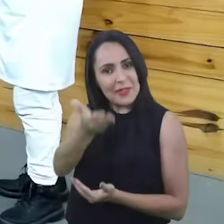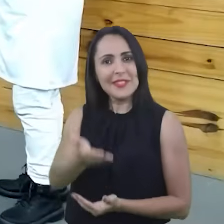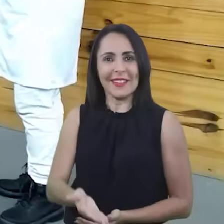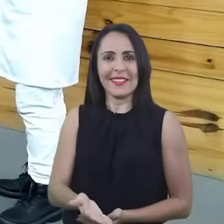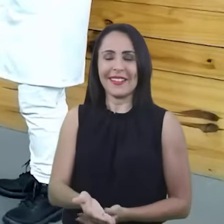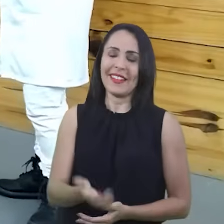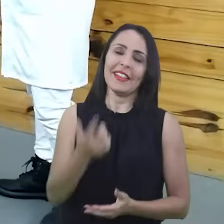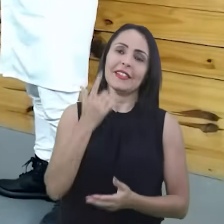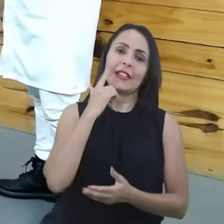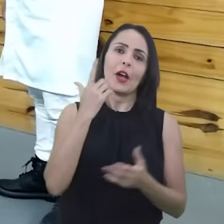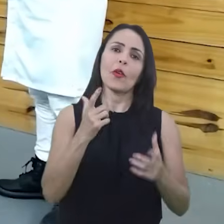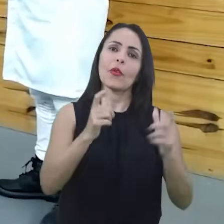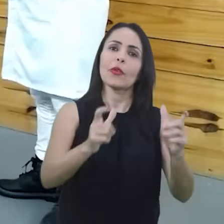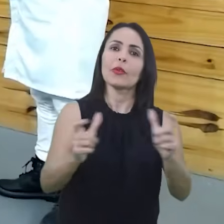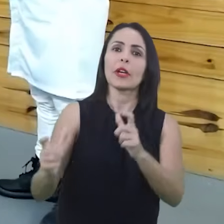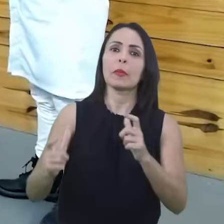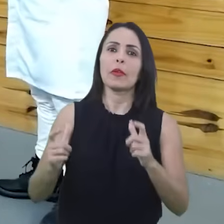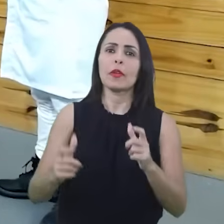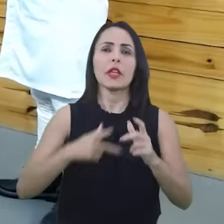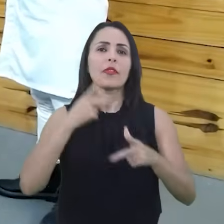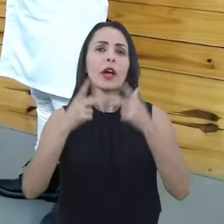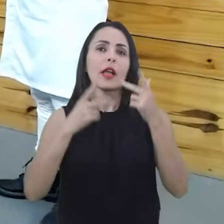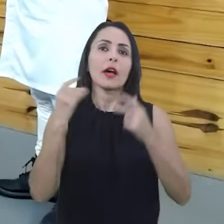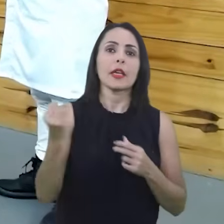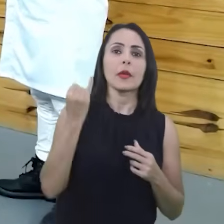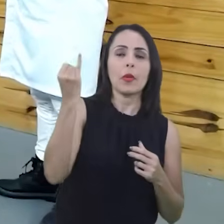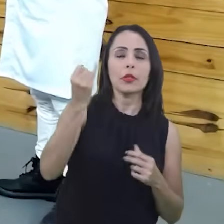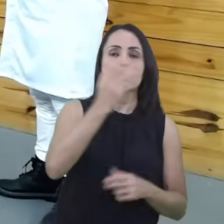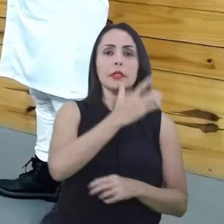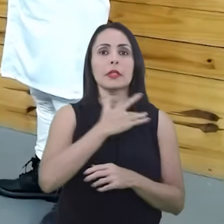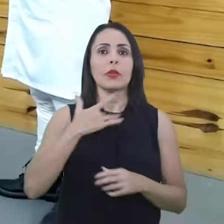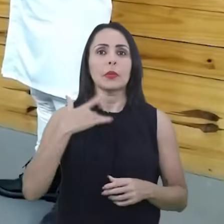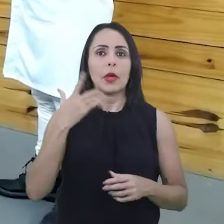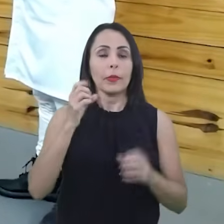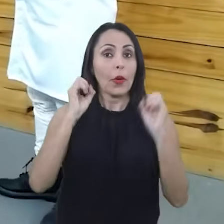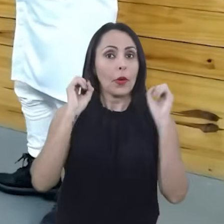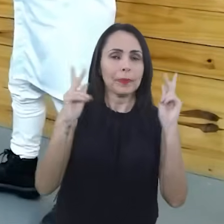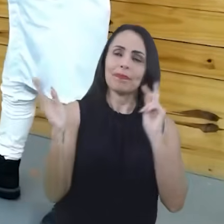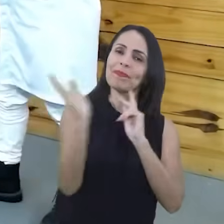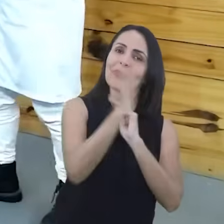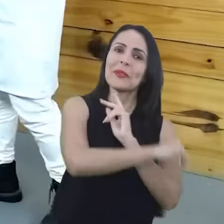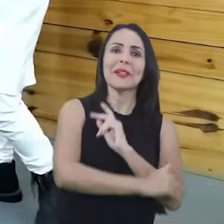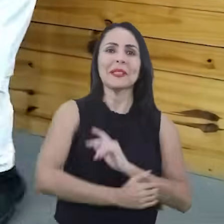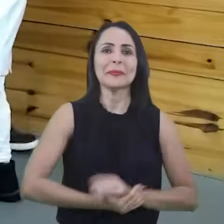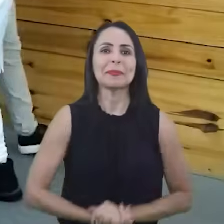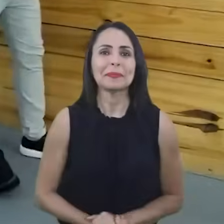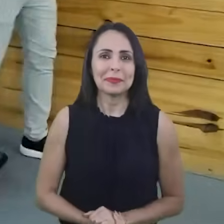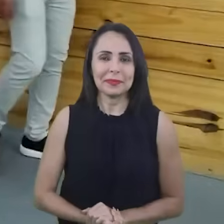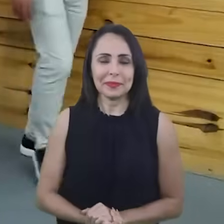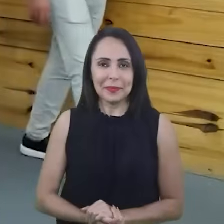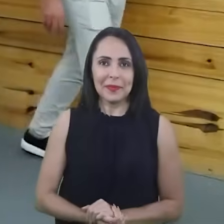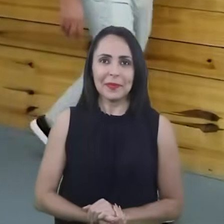esse lugar para você falar um pouco sobre a importância da saúde bucal. Ok, vamos lá.